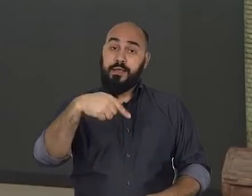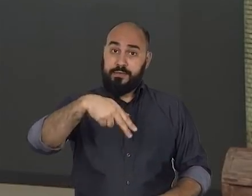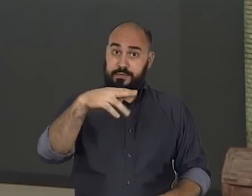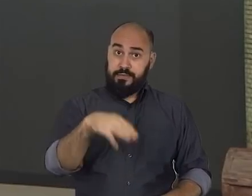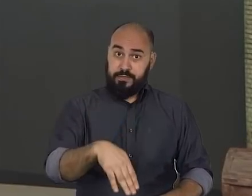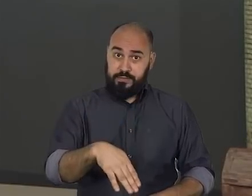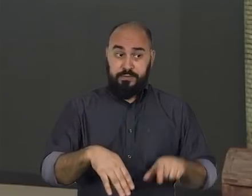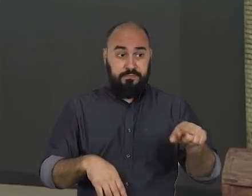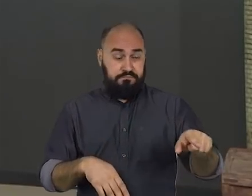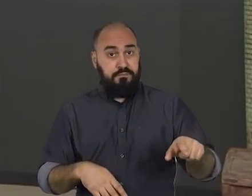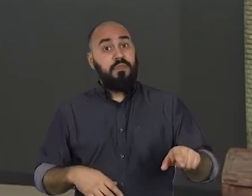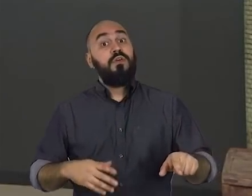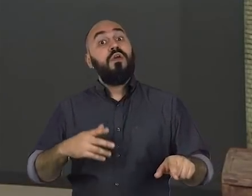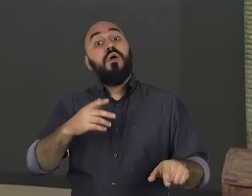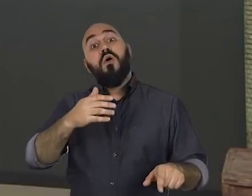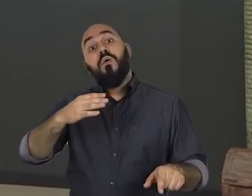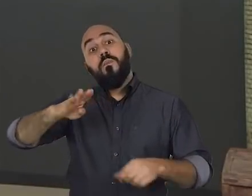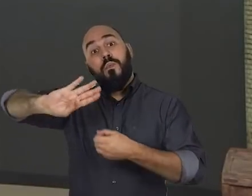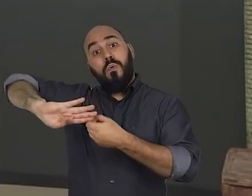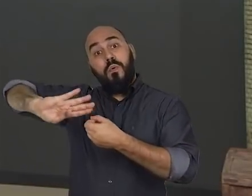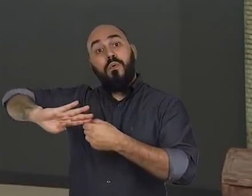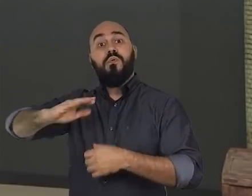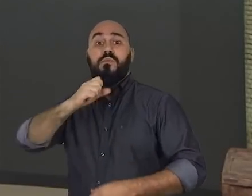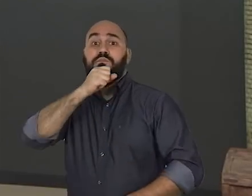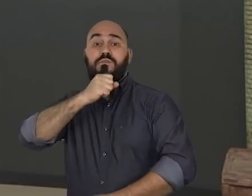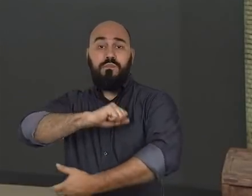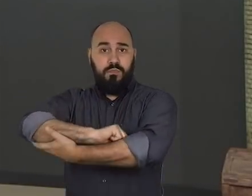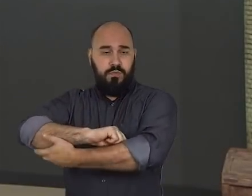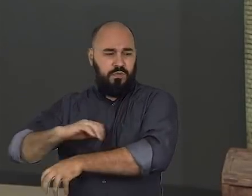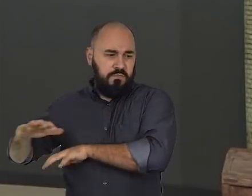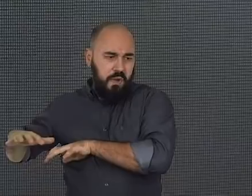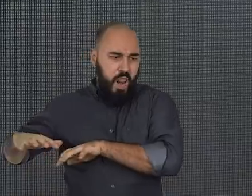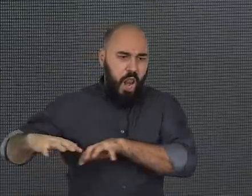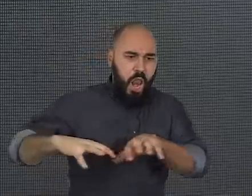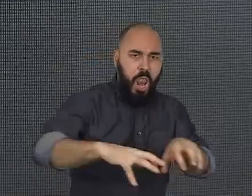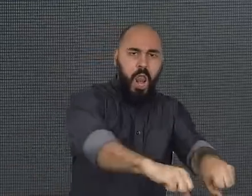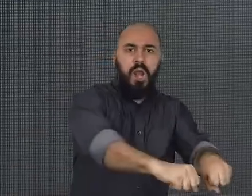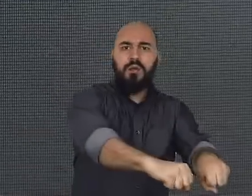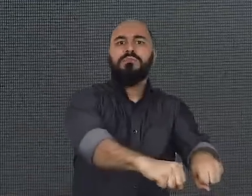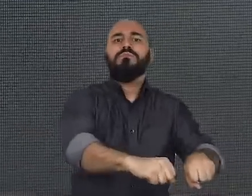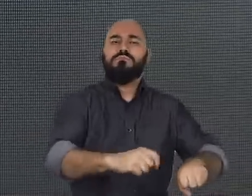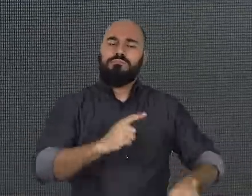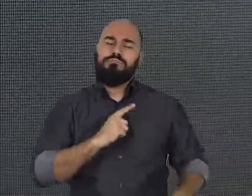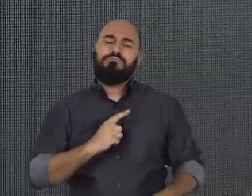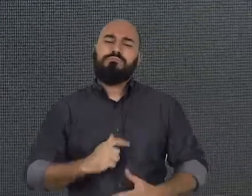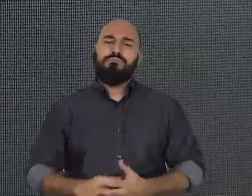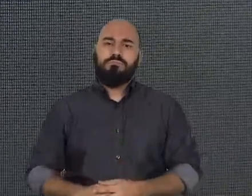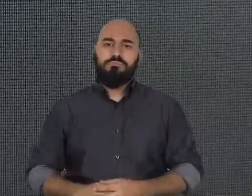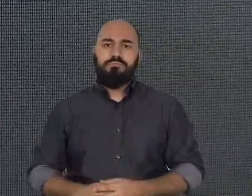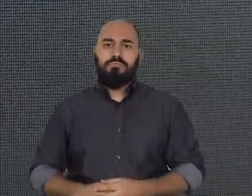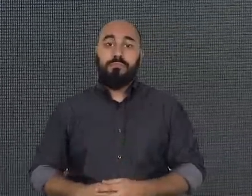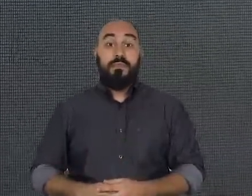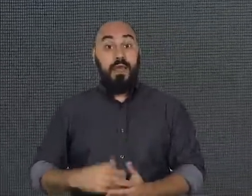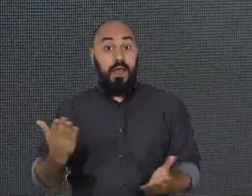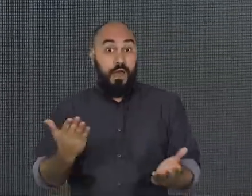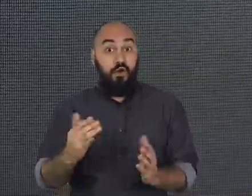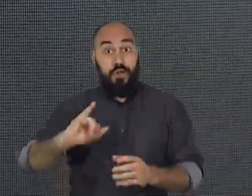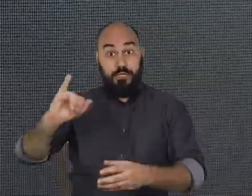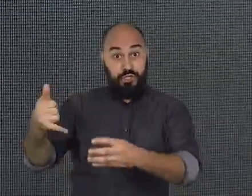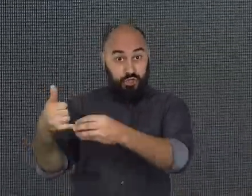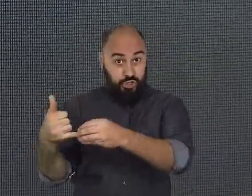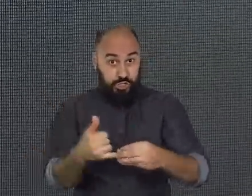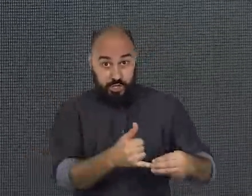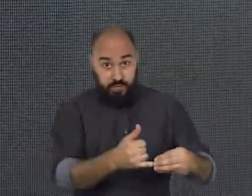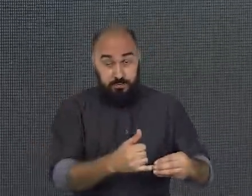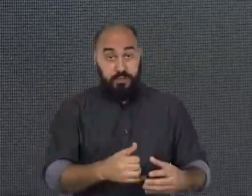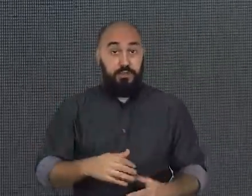rei da Babilônia, a Jerusalém e a sitiou. Agora vamos ver a outra passagem de Jeremias que aparentemente está em contradição